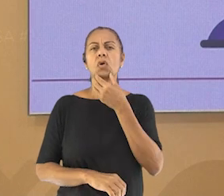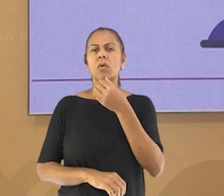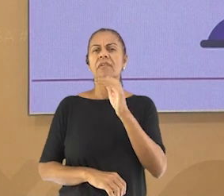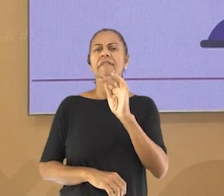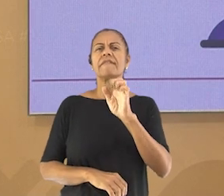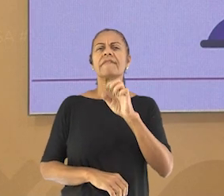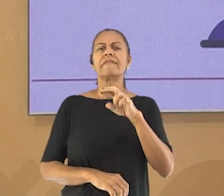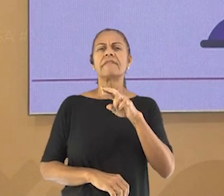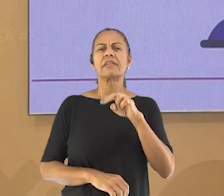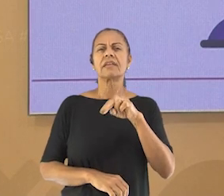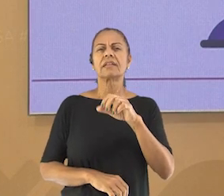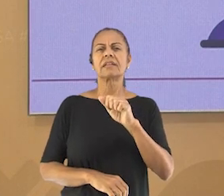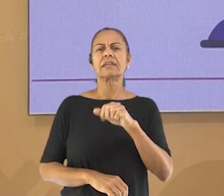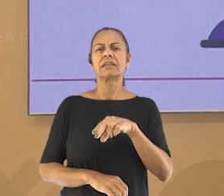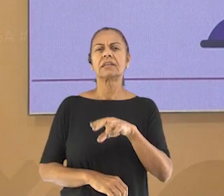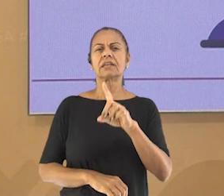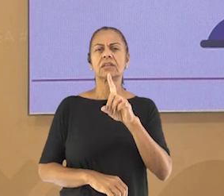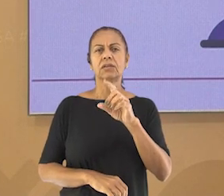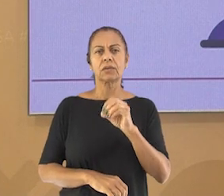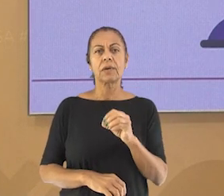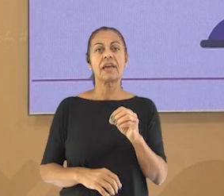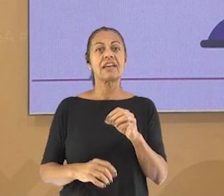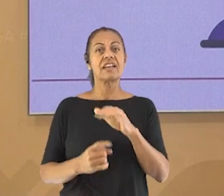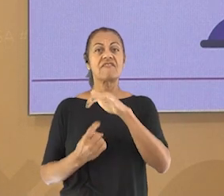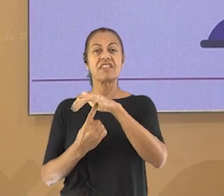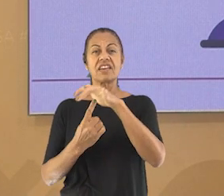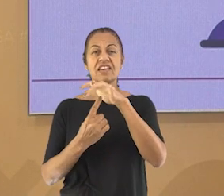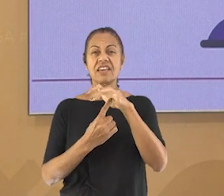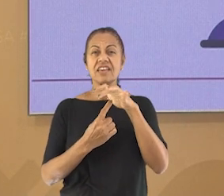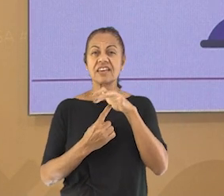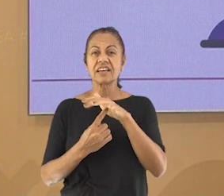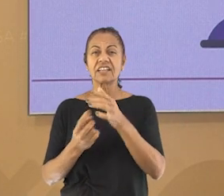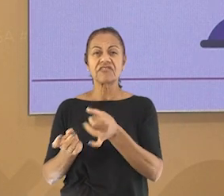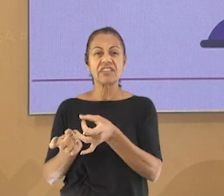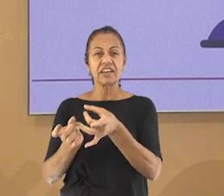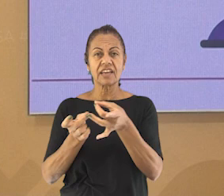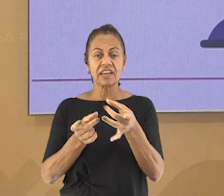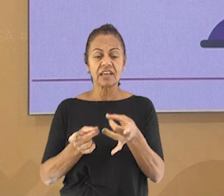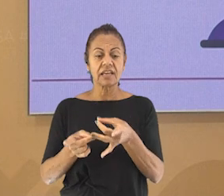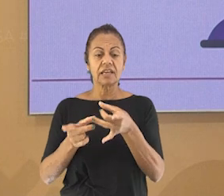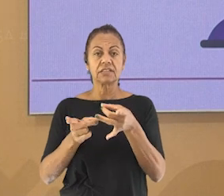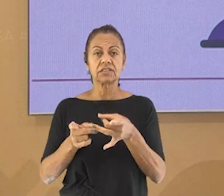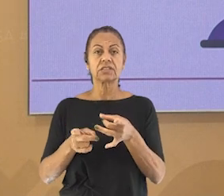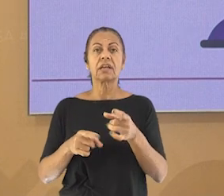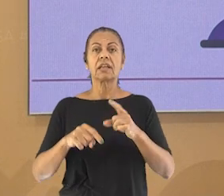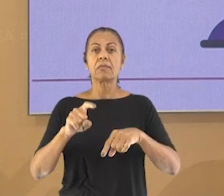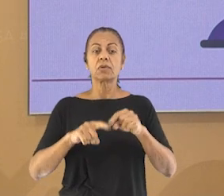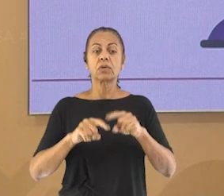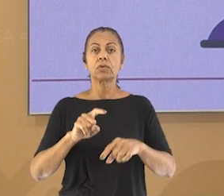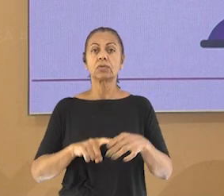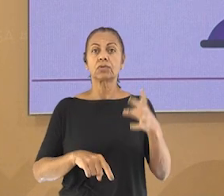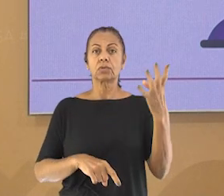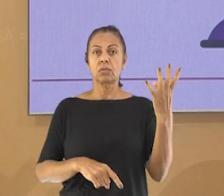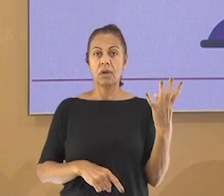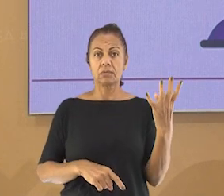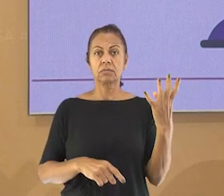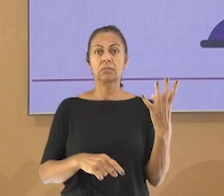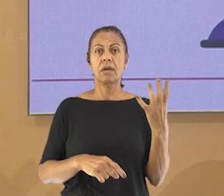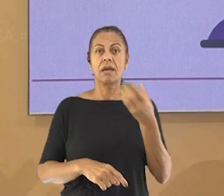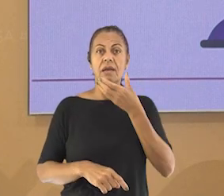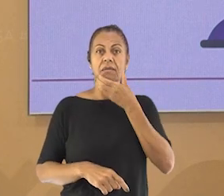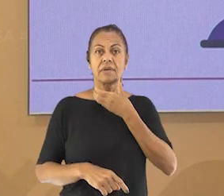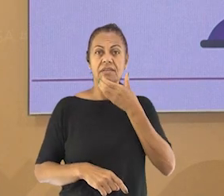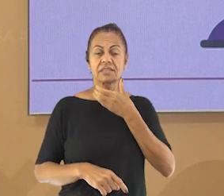é feirante e colocou alguns produtos em uma balança. De um lado, ele colocou 4